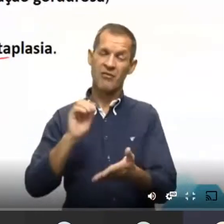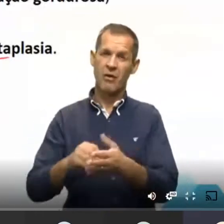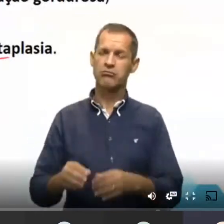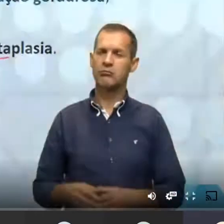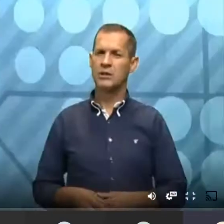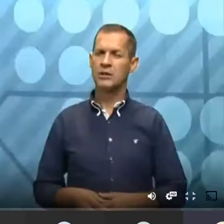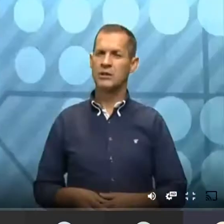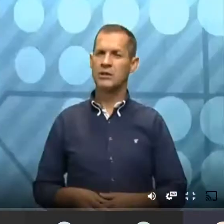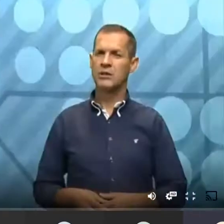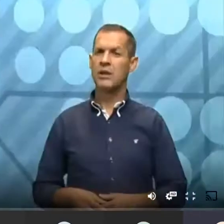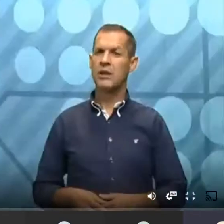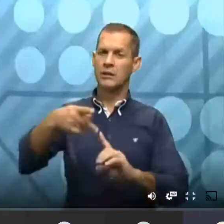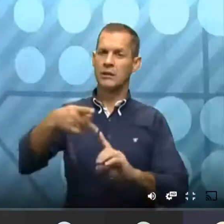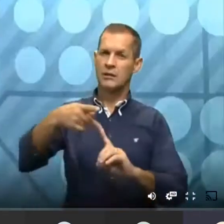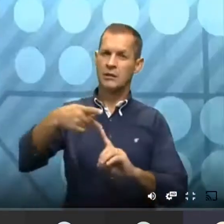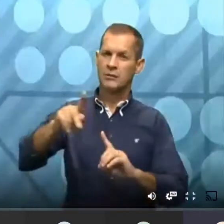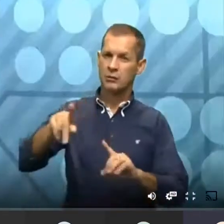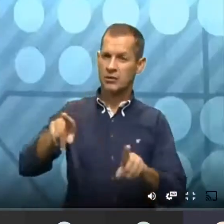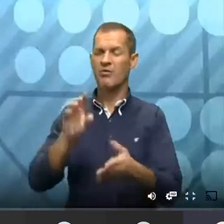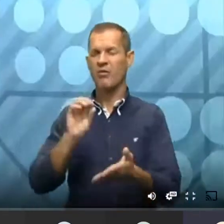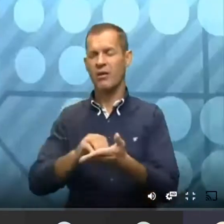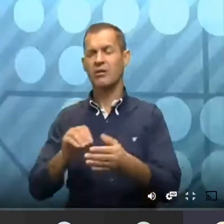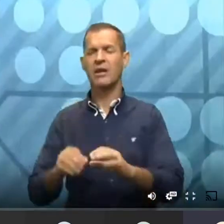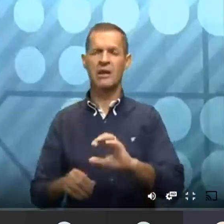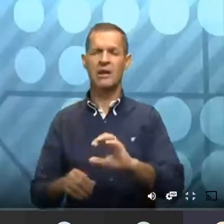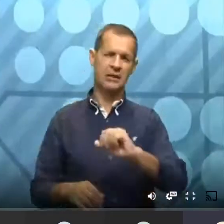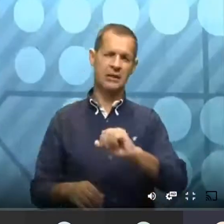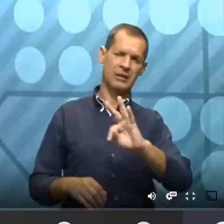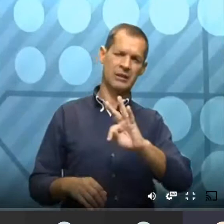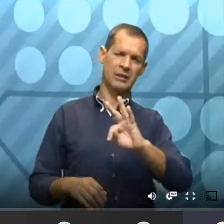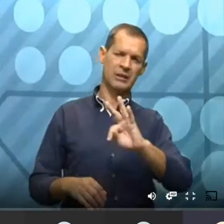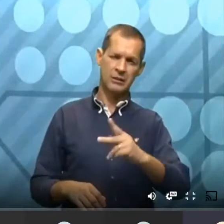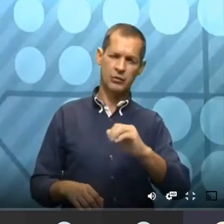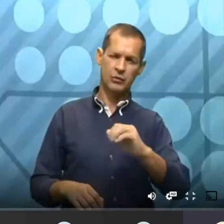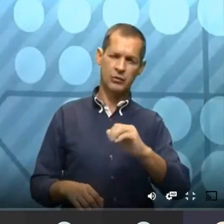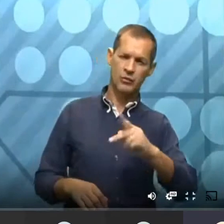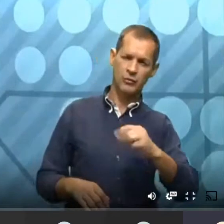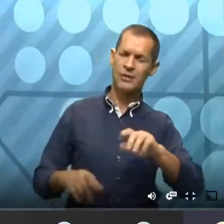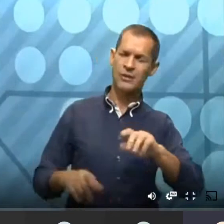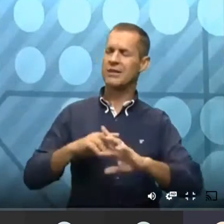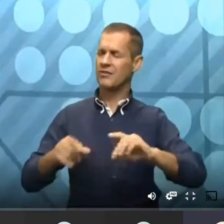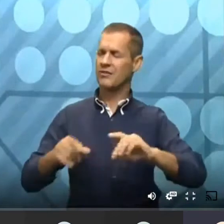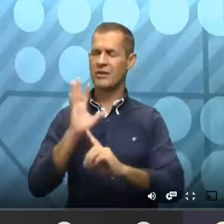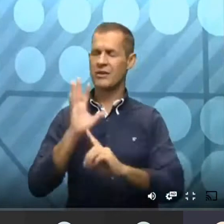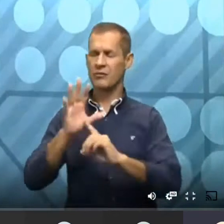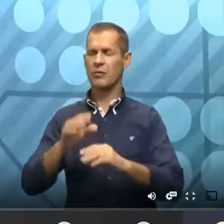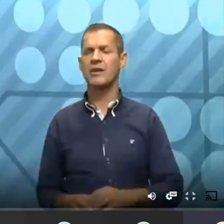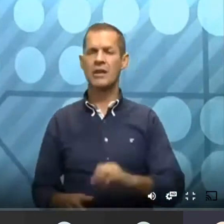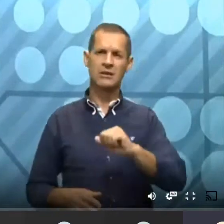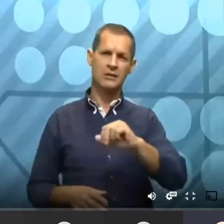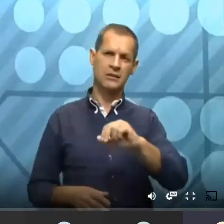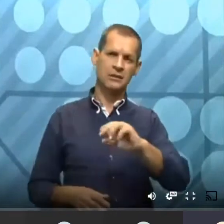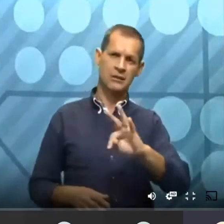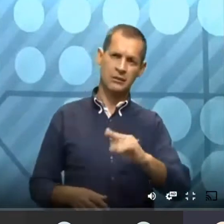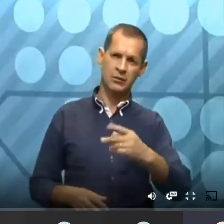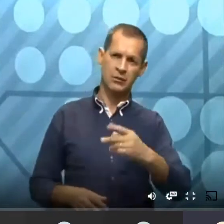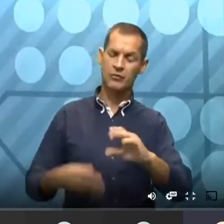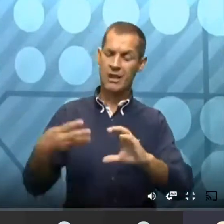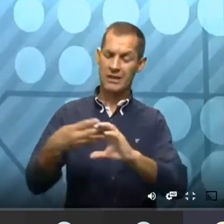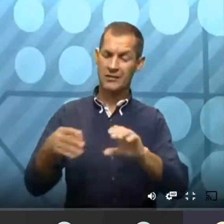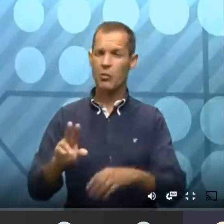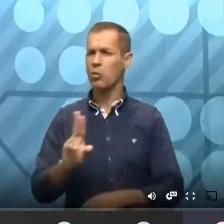de nutrientes, né? Por desuso. A atrofia, existem várias maneiras de se causar atrofia nas